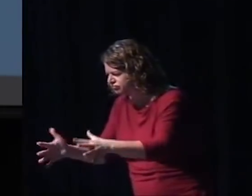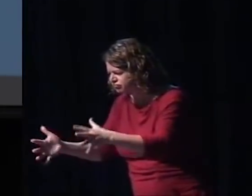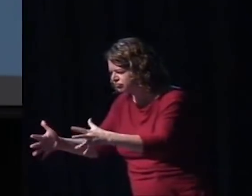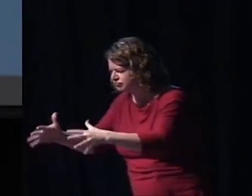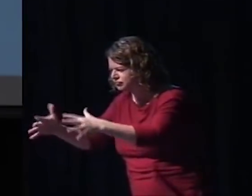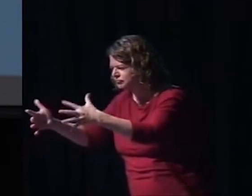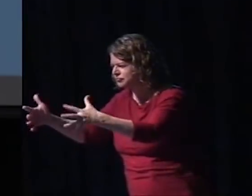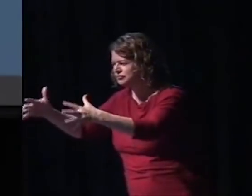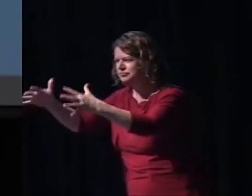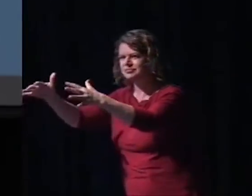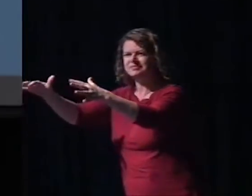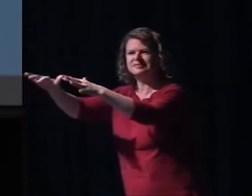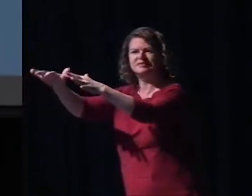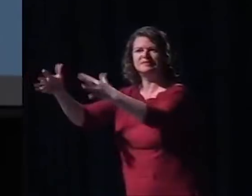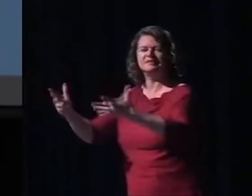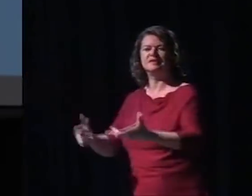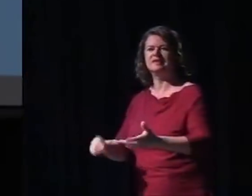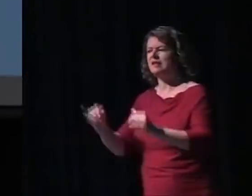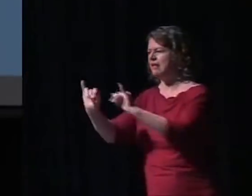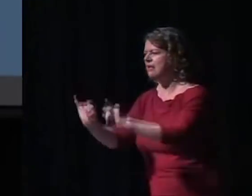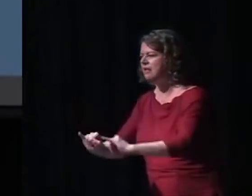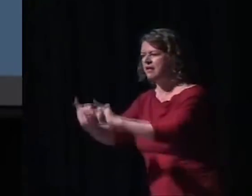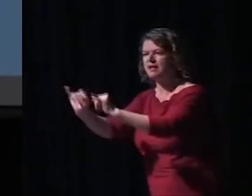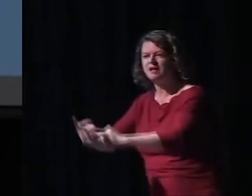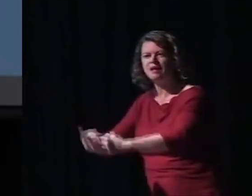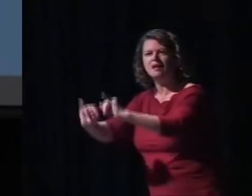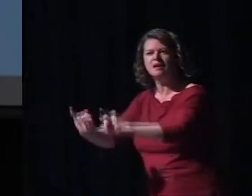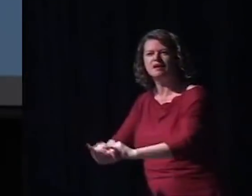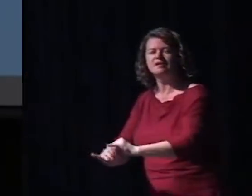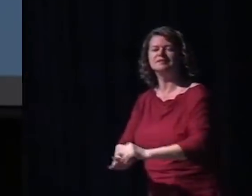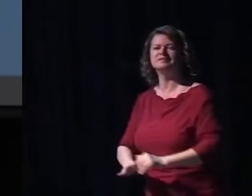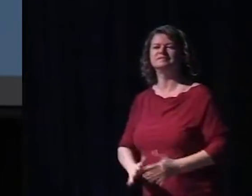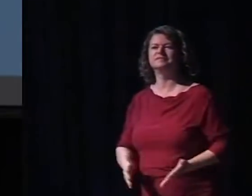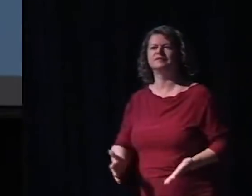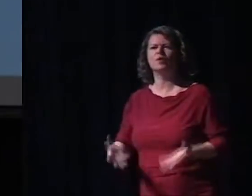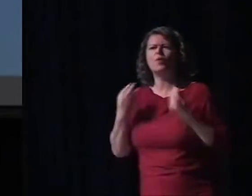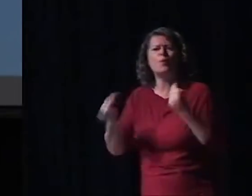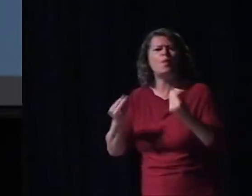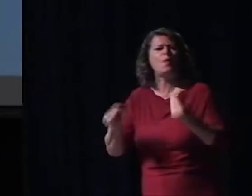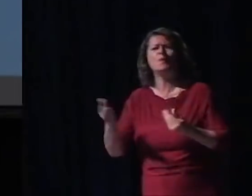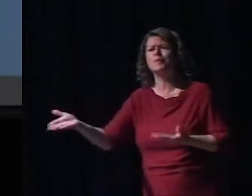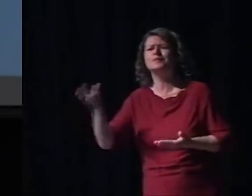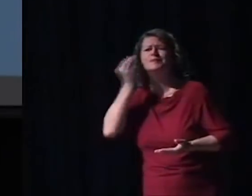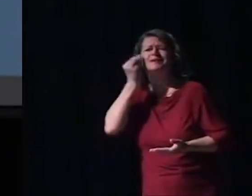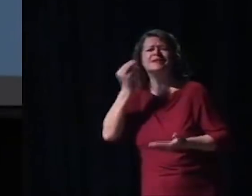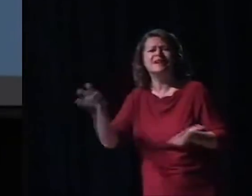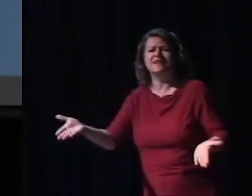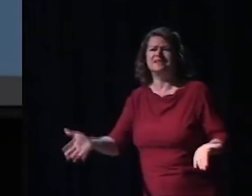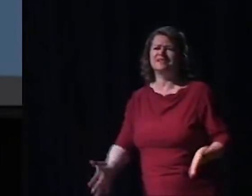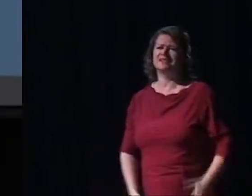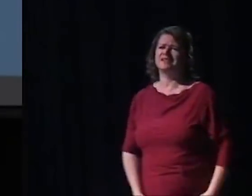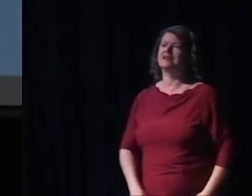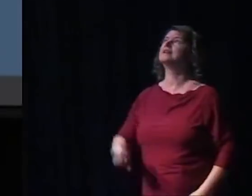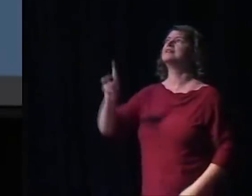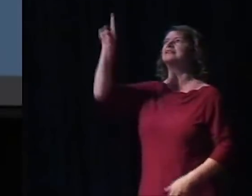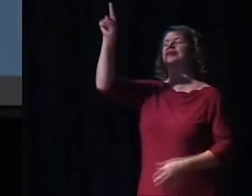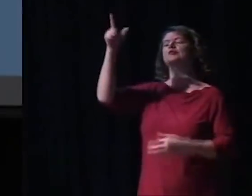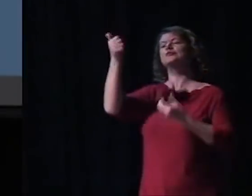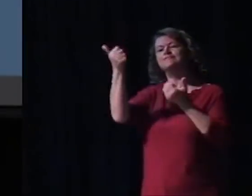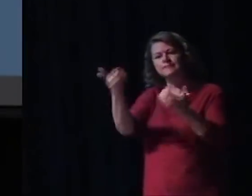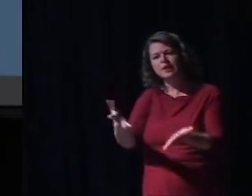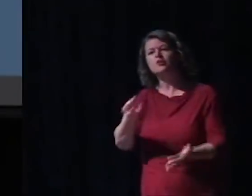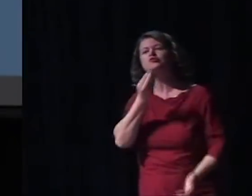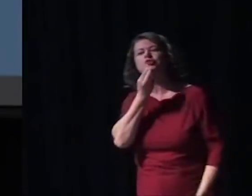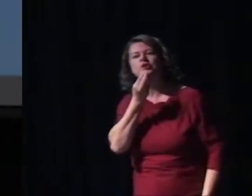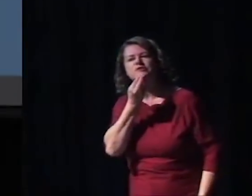Mas Deus dá uma chance nova para Arão. Deus unge ele como sumo sacerdote de Israel. Gente, e coloca